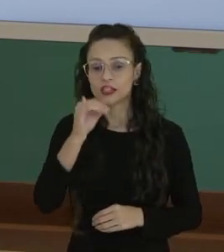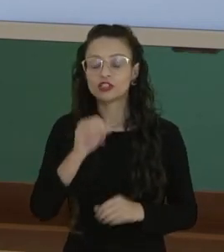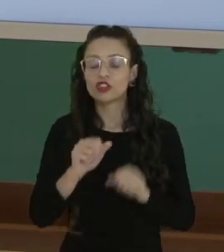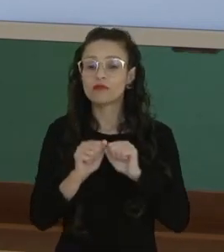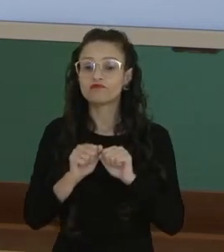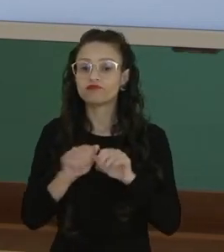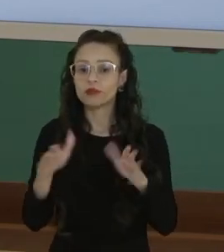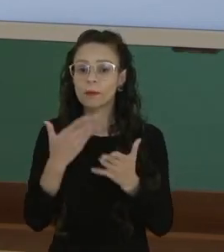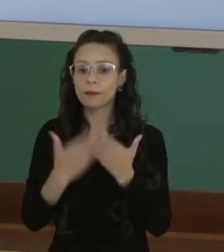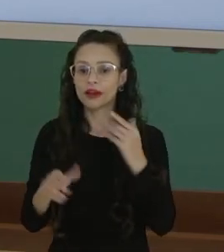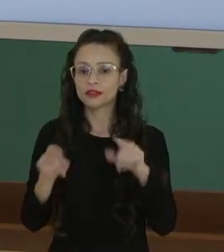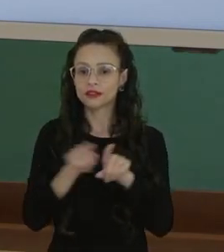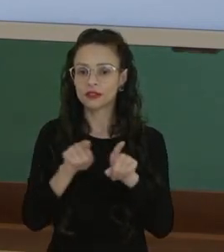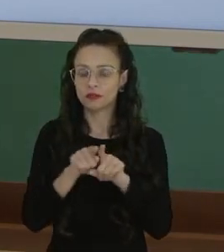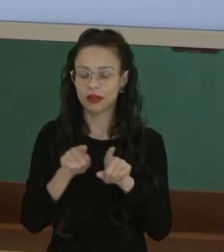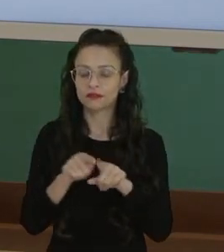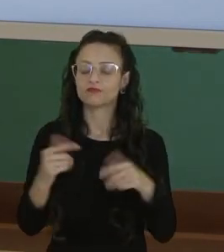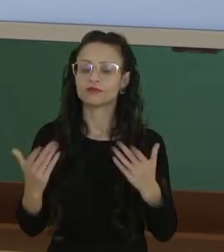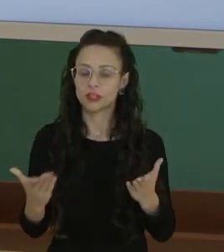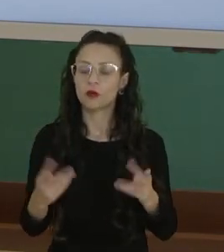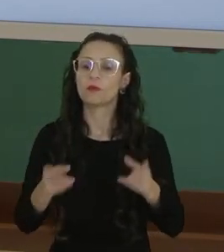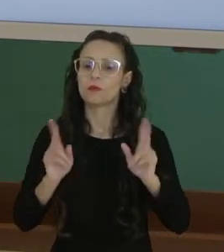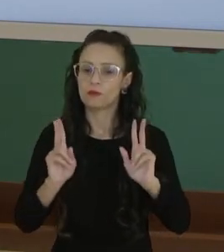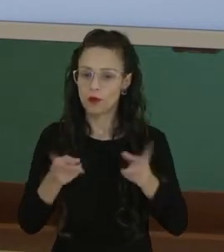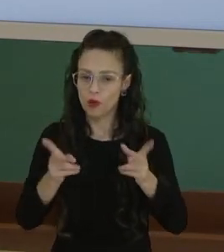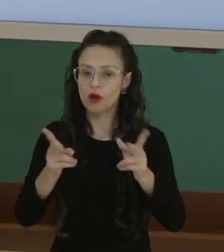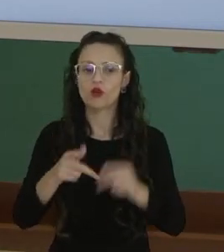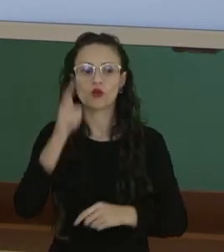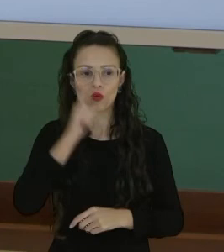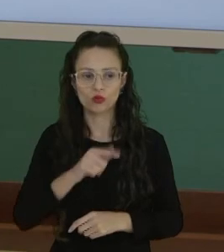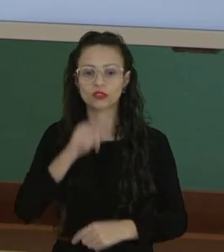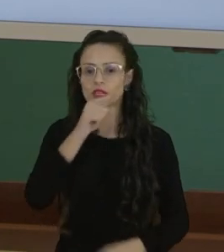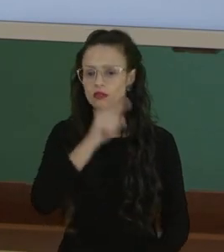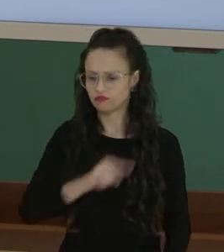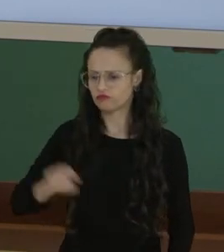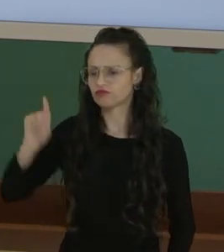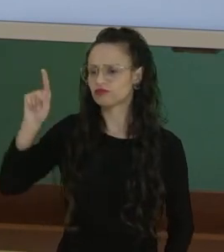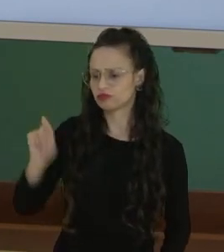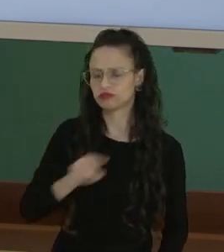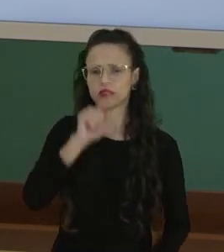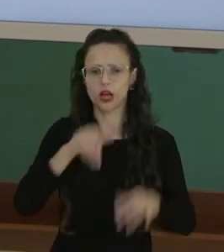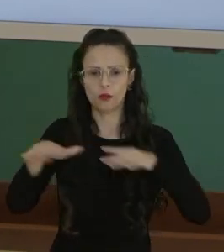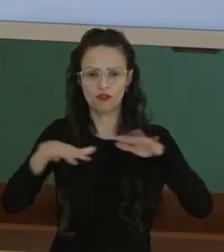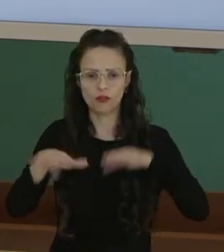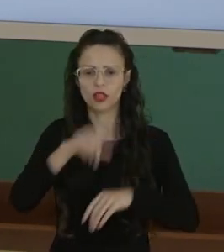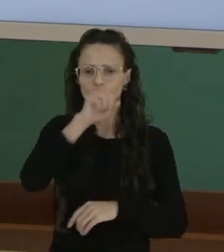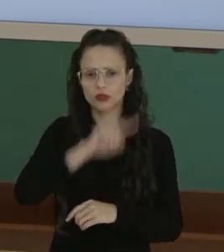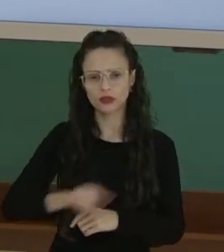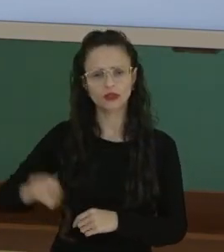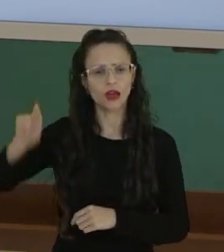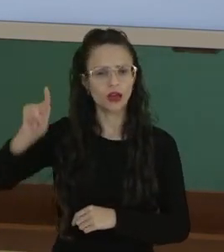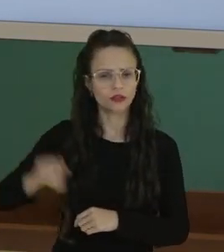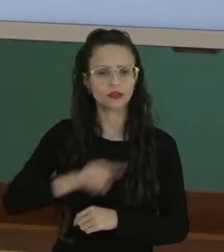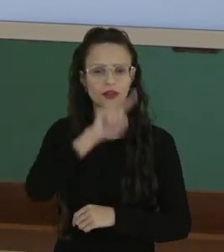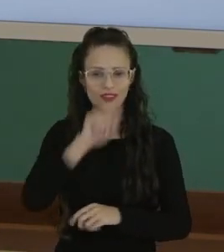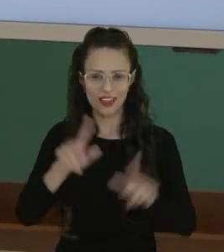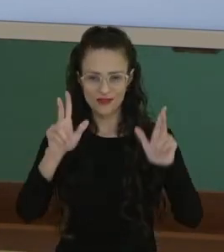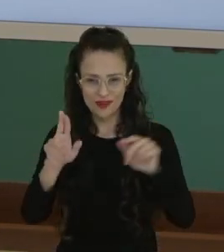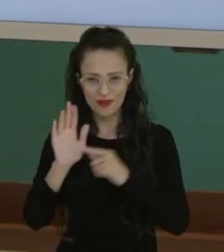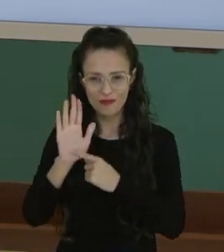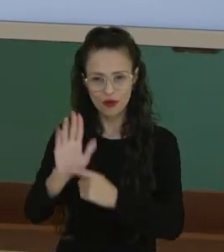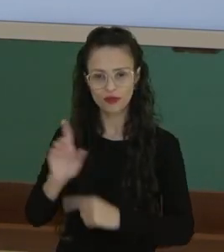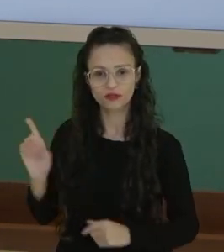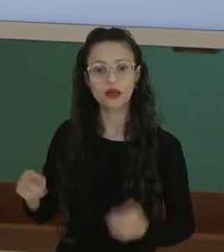nesse caso. Por isso que constantemente, para o cara poder manter o seu movimento oscilatório aqui, como está sendo mostrado no GIF,